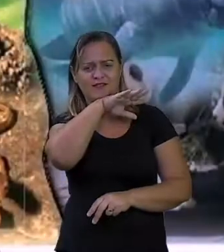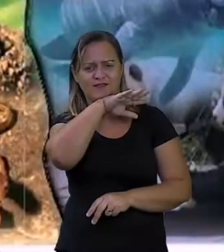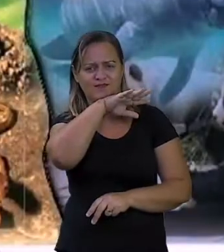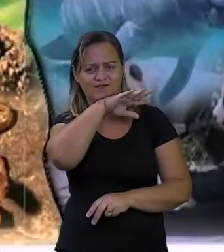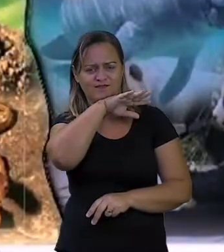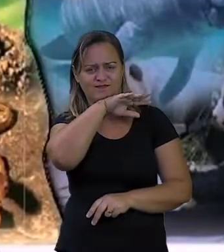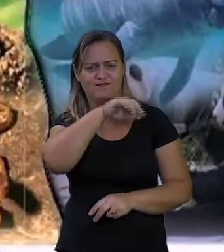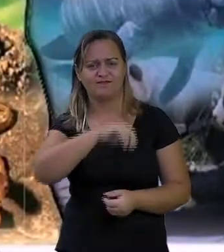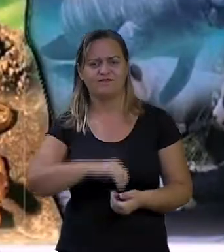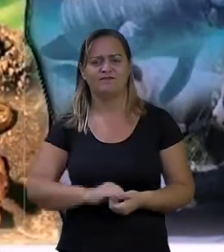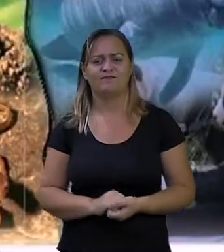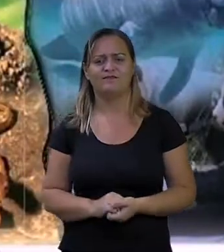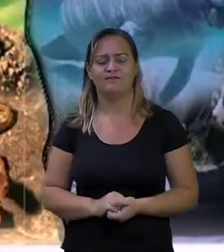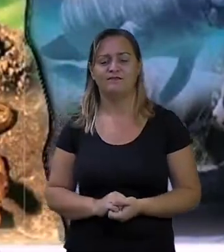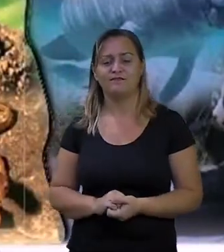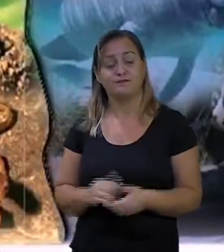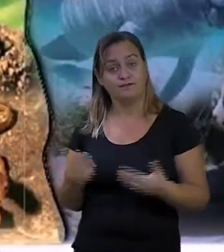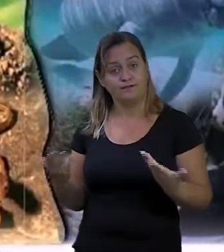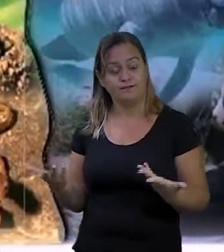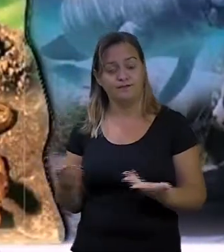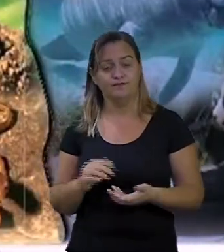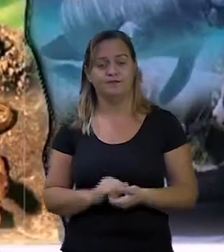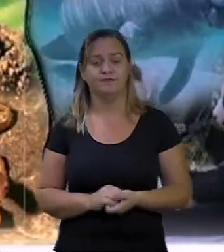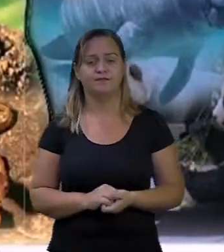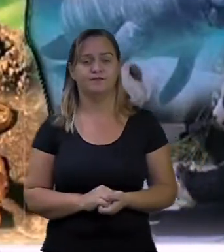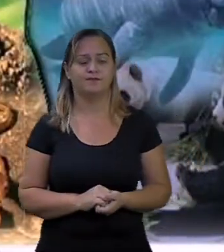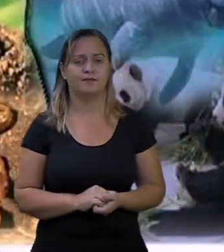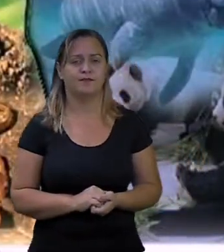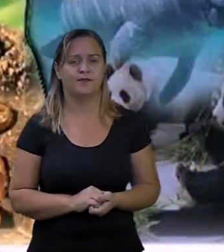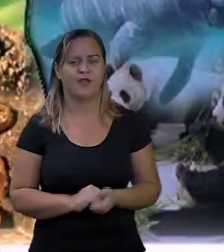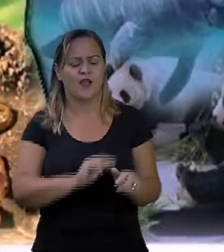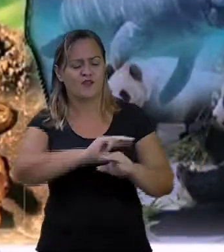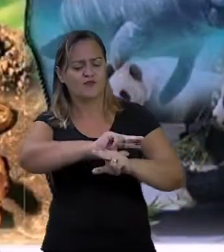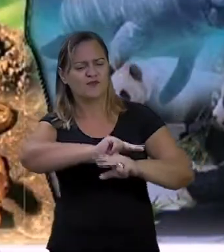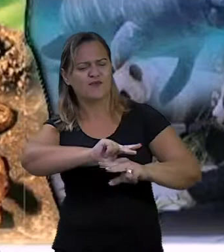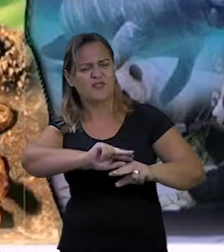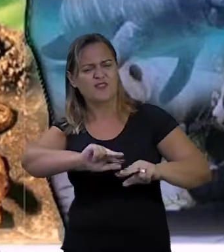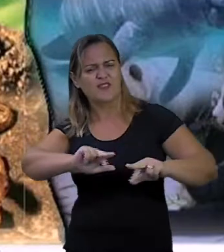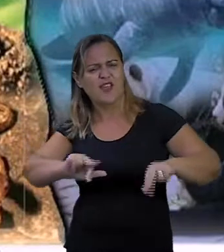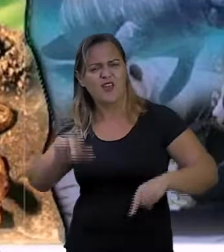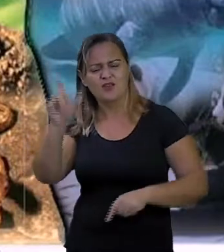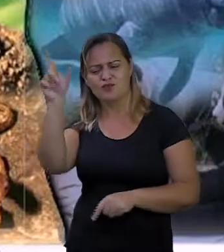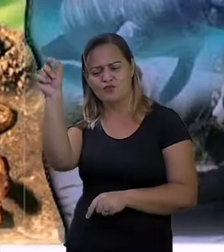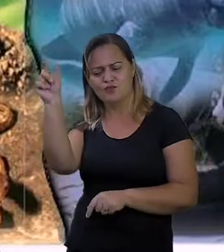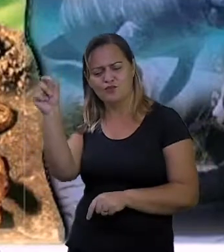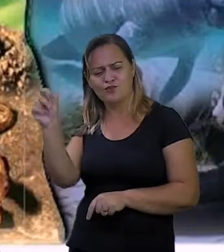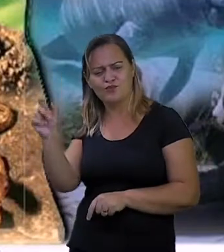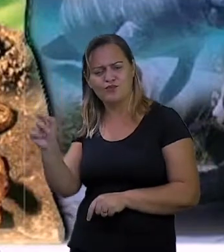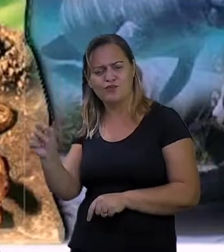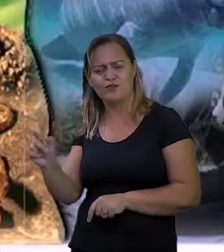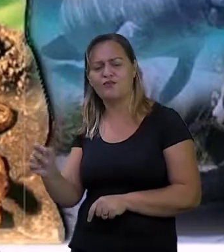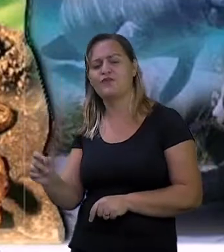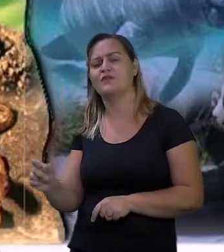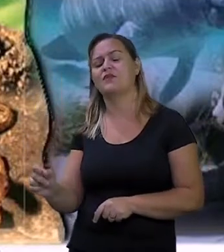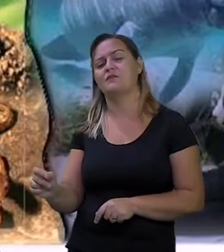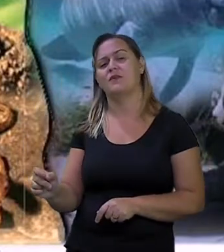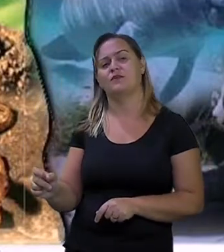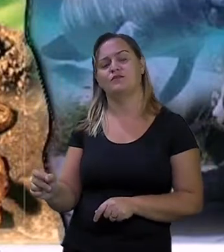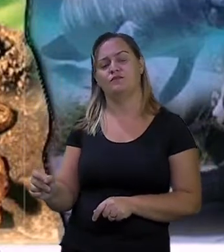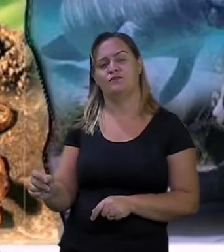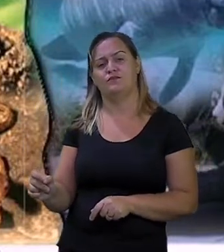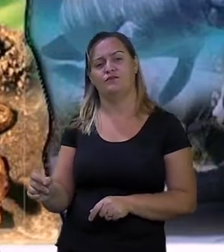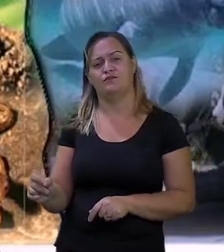lá? Então, olha só, a diversidade dos vertebrados vai além de uma